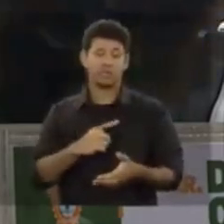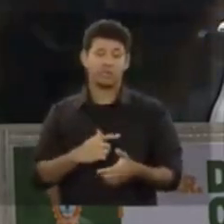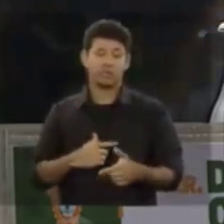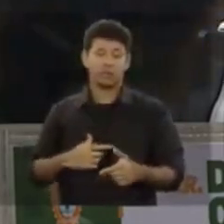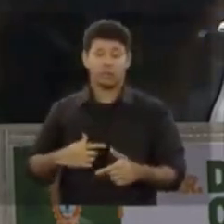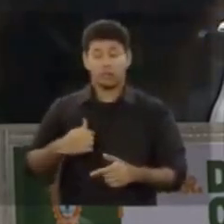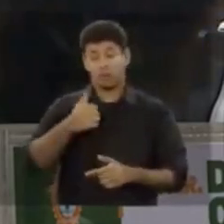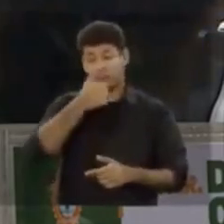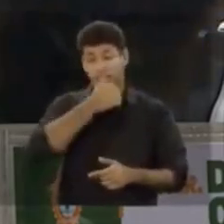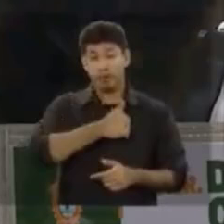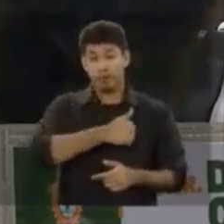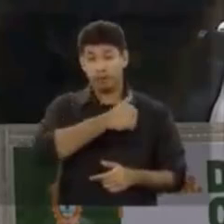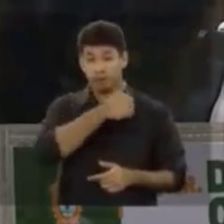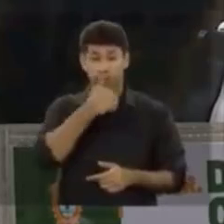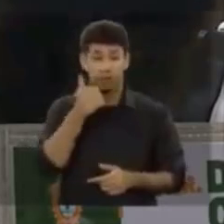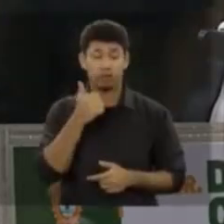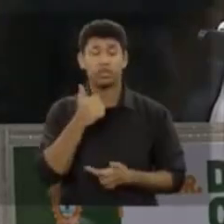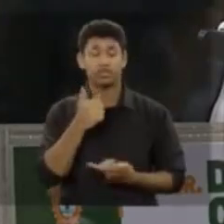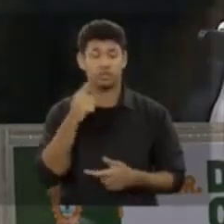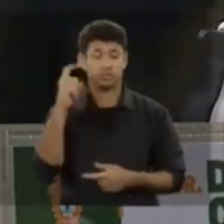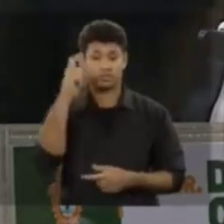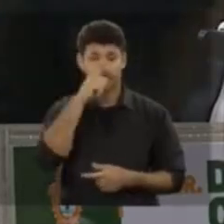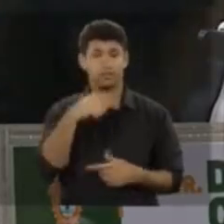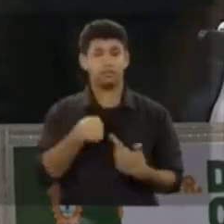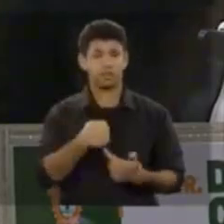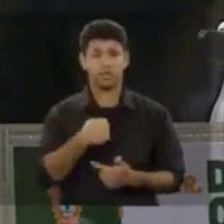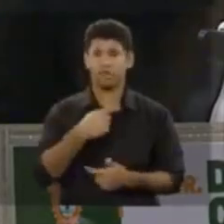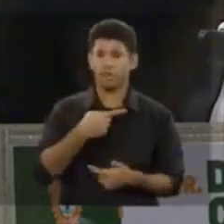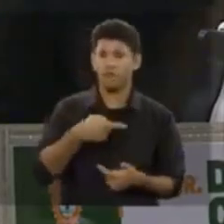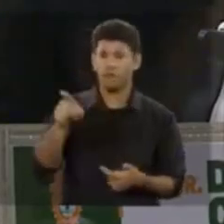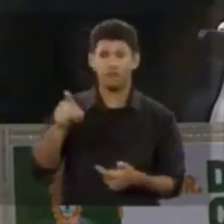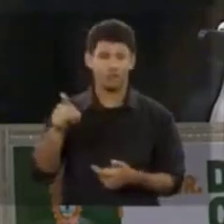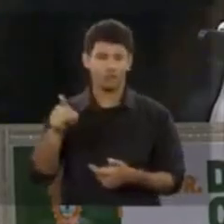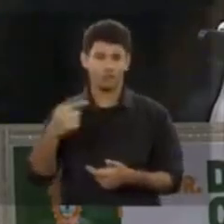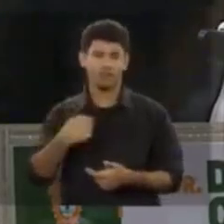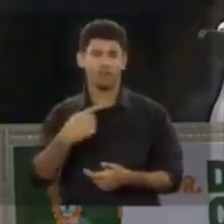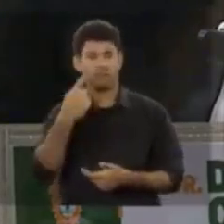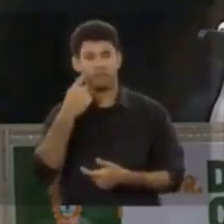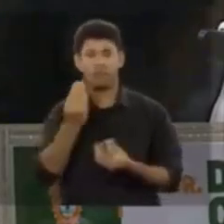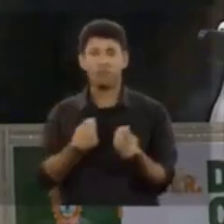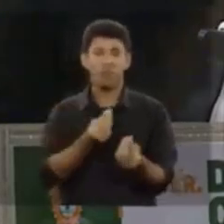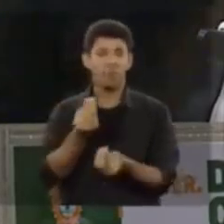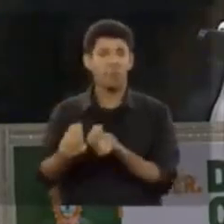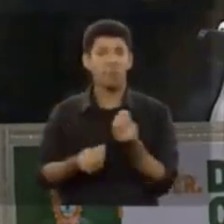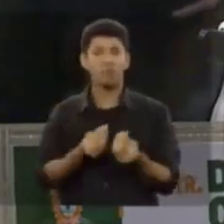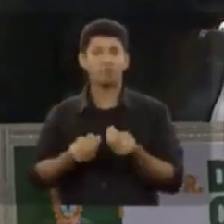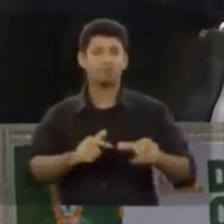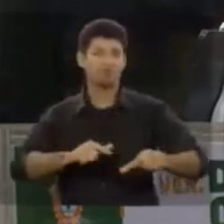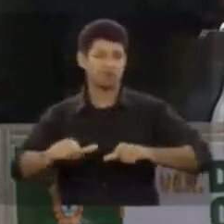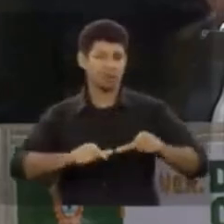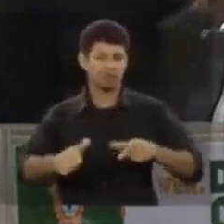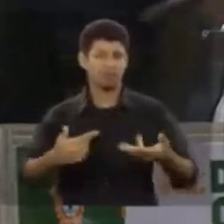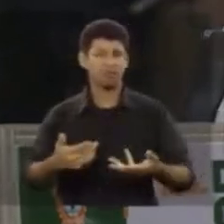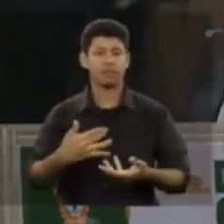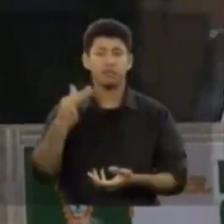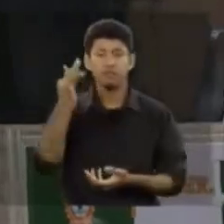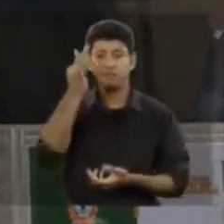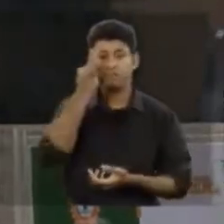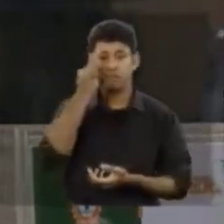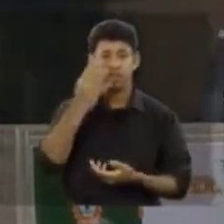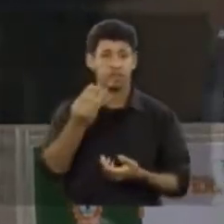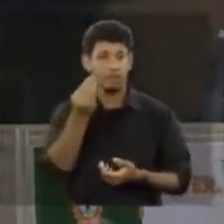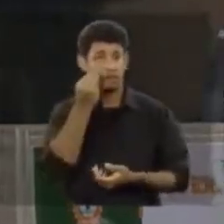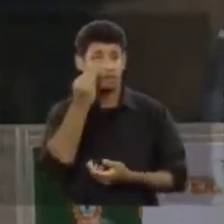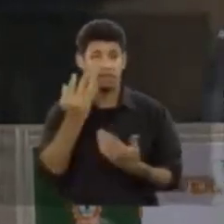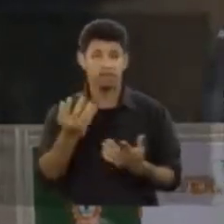tive eu tive que ir lá conhecer o trabalho deles de perto a minha